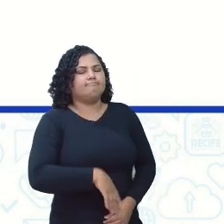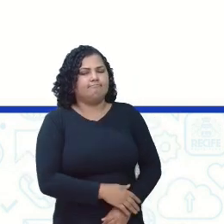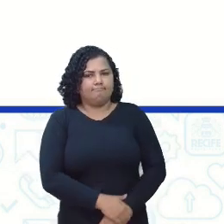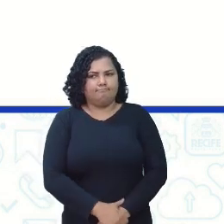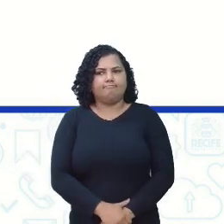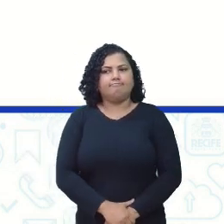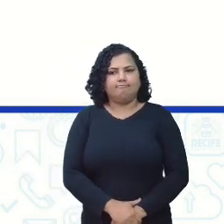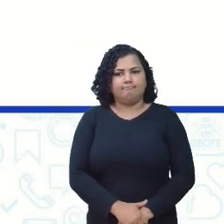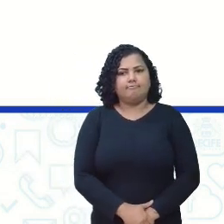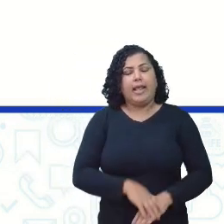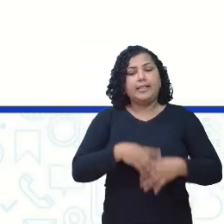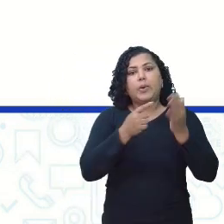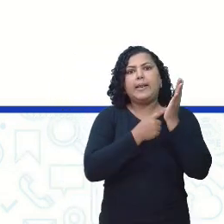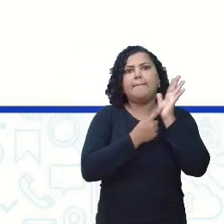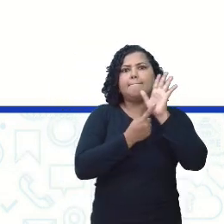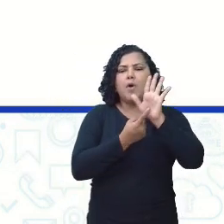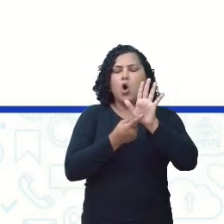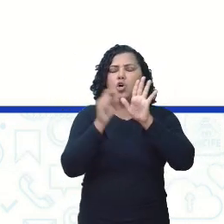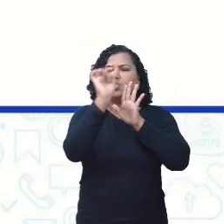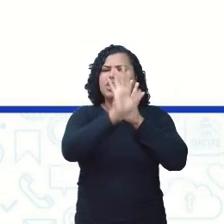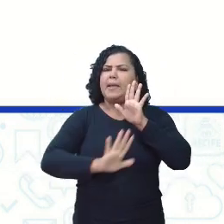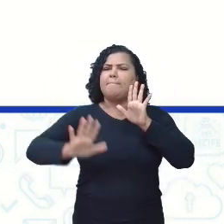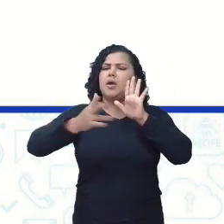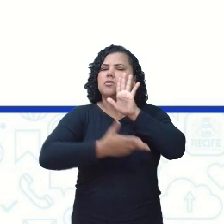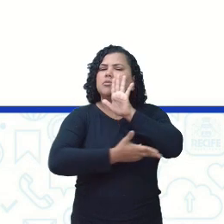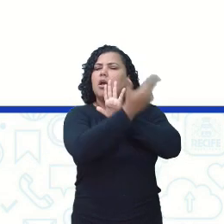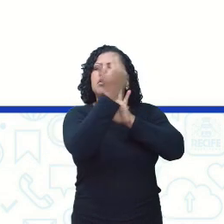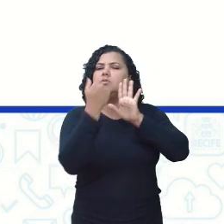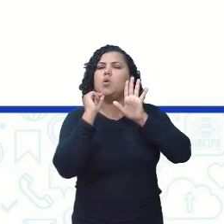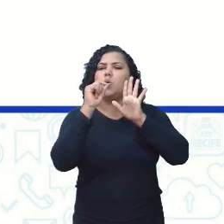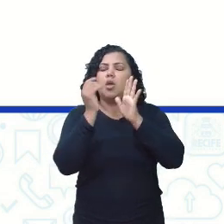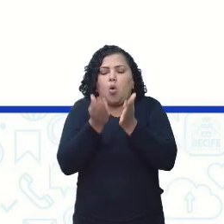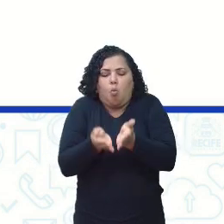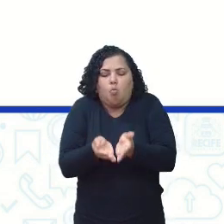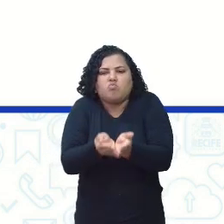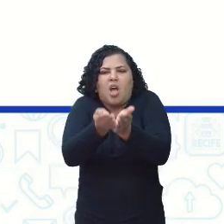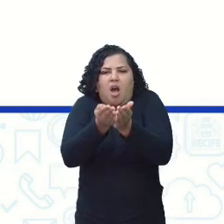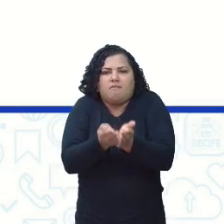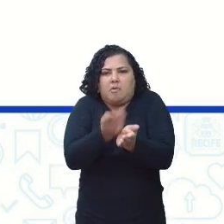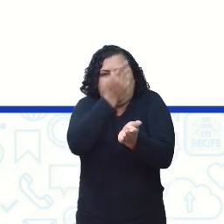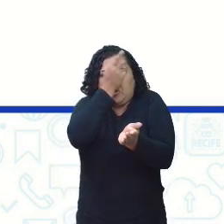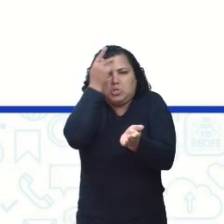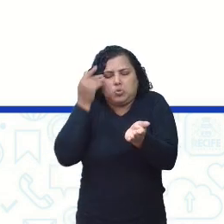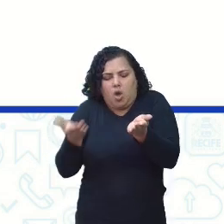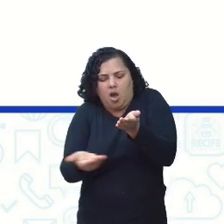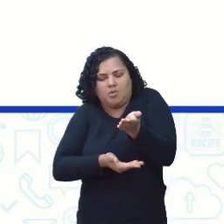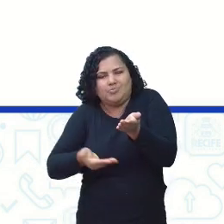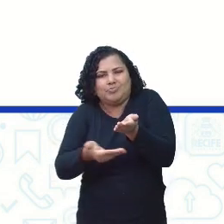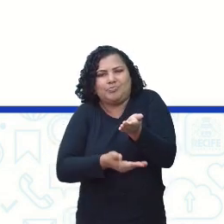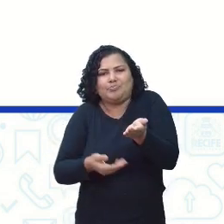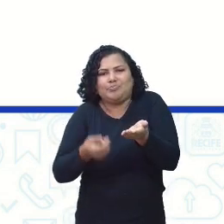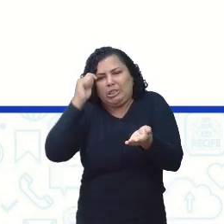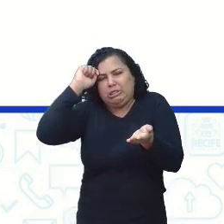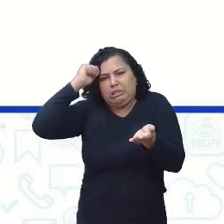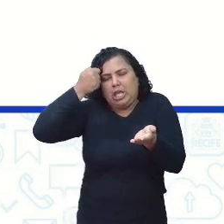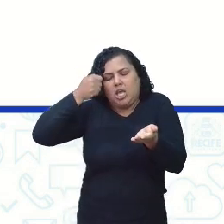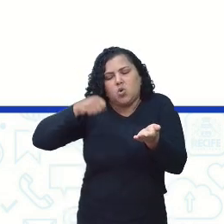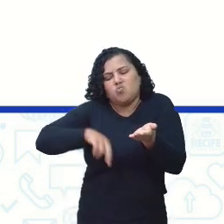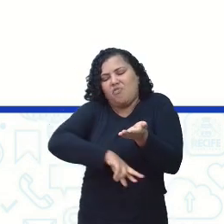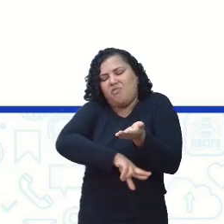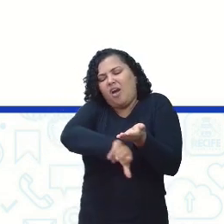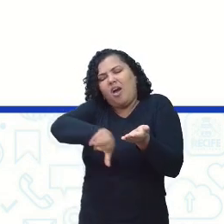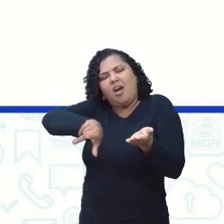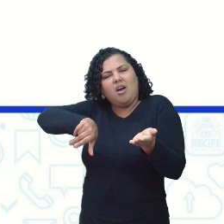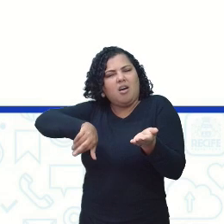de suas telas, né. Então ele mostra aí um navio negreiro, os horrores do navio negreiro, né, em uma representação em que